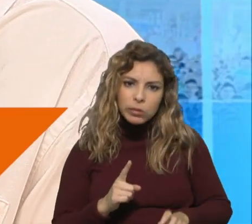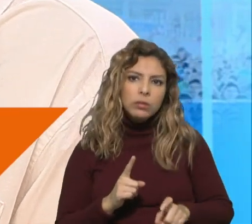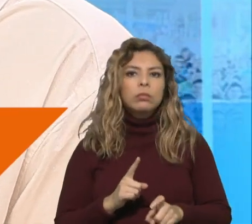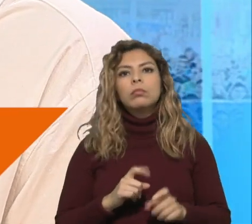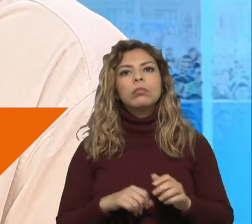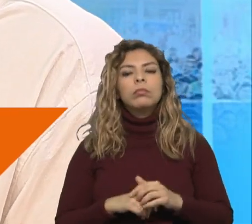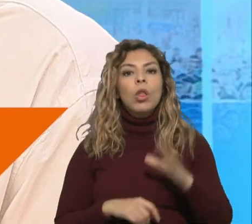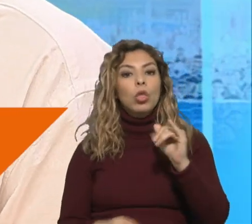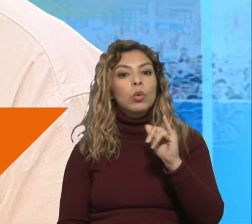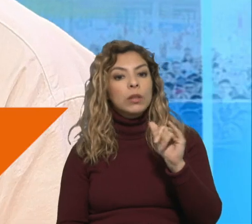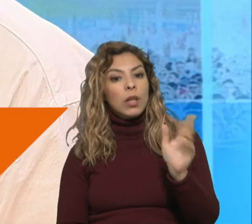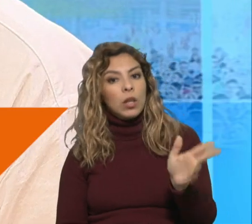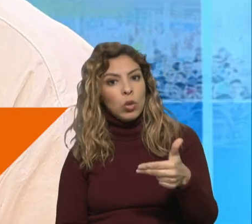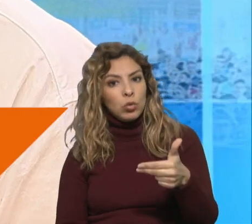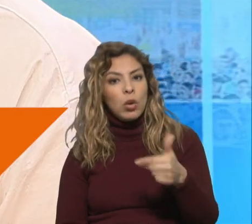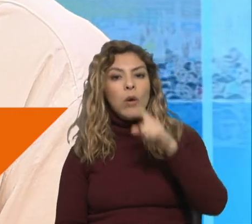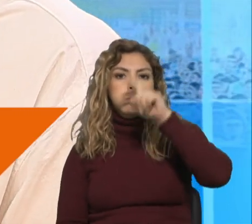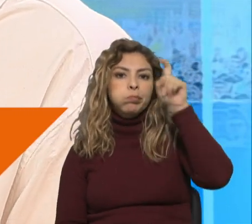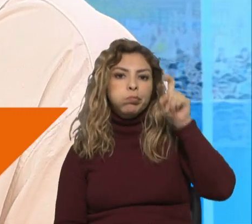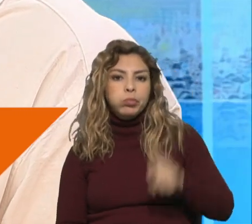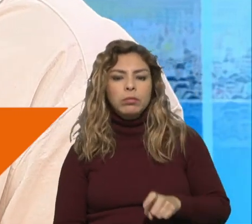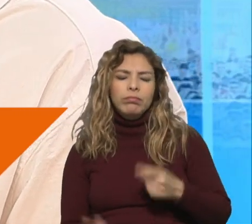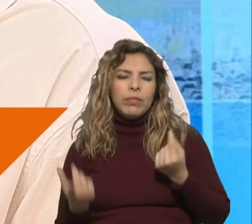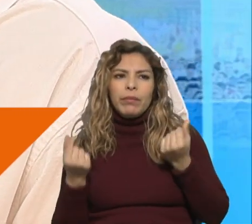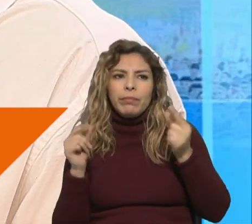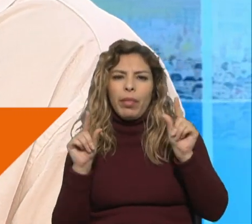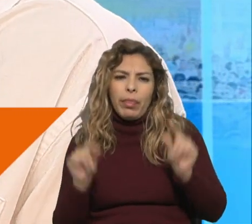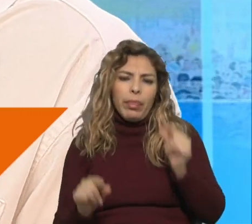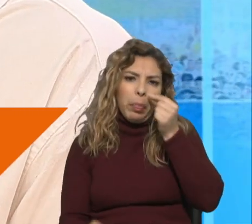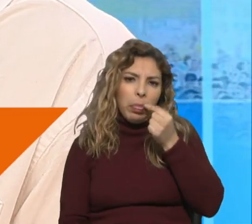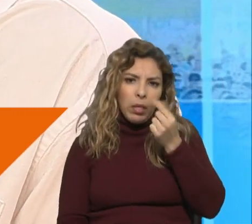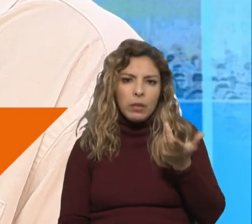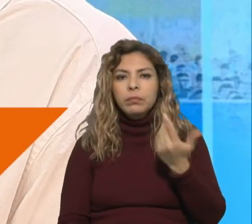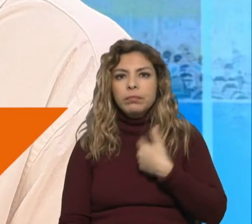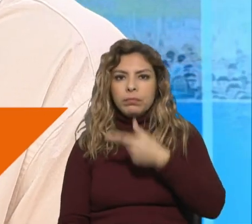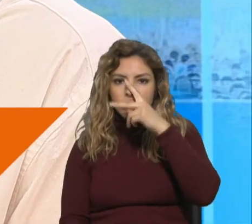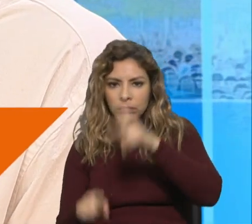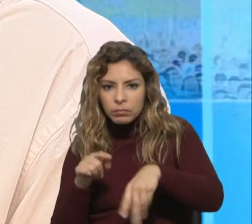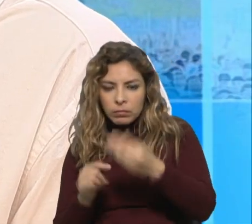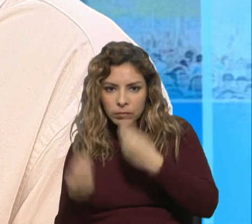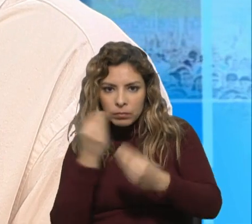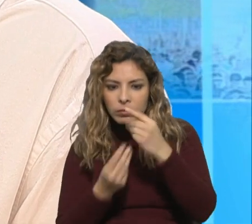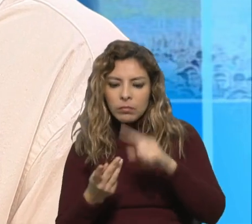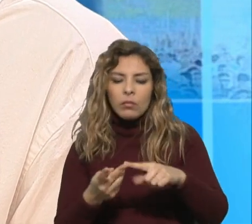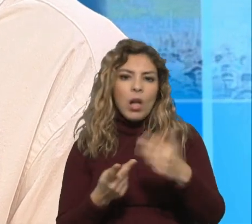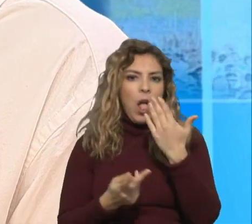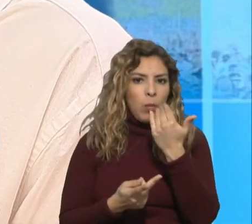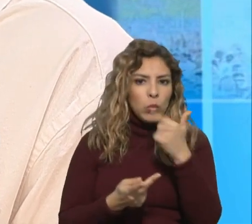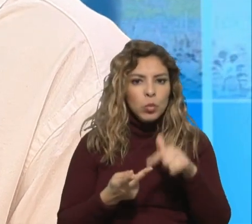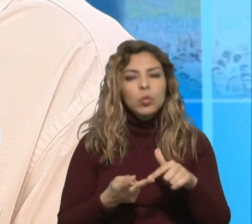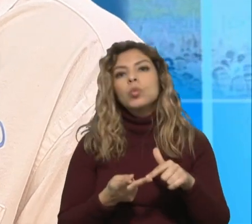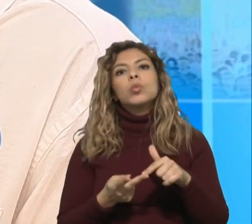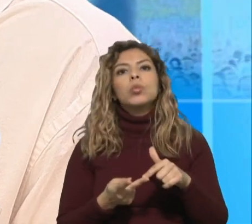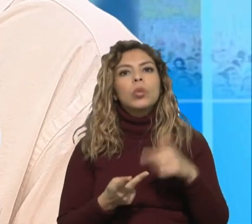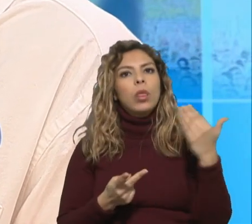os 12 euros é um valor quase simbólico. Temos direito a coffee break, a almoço, e